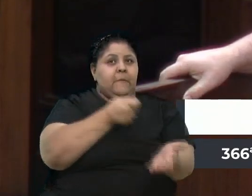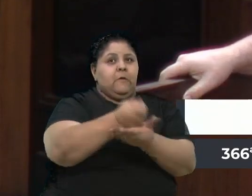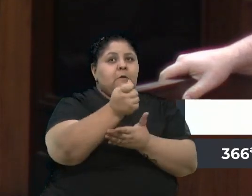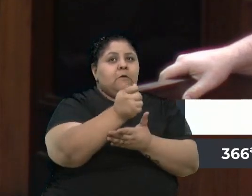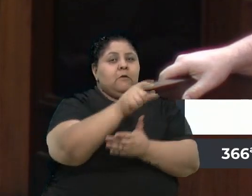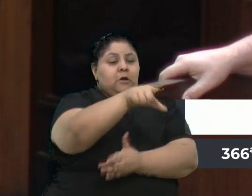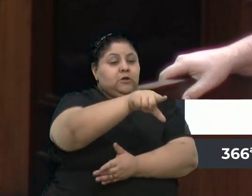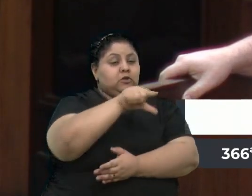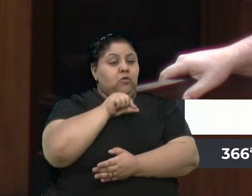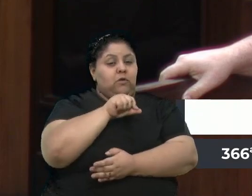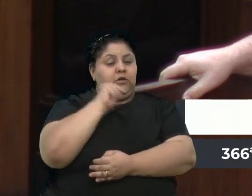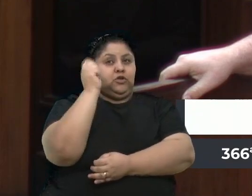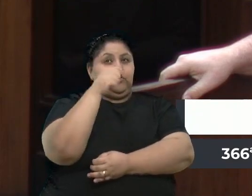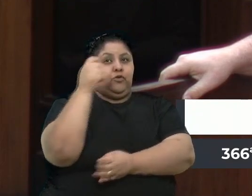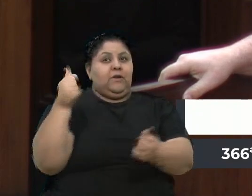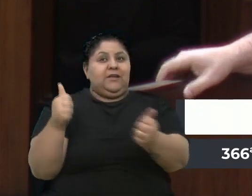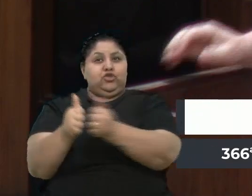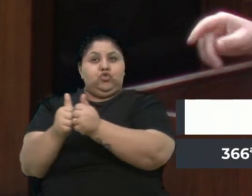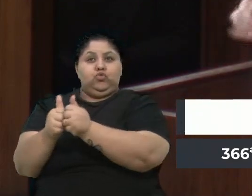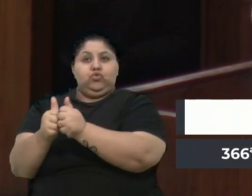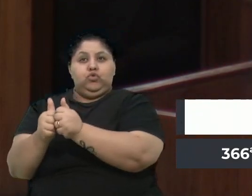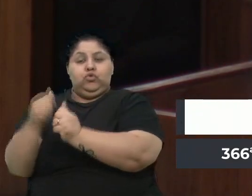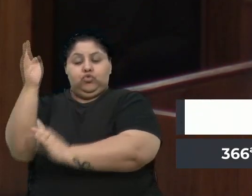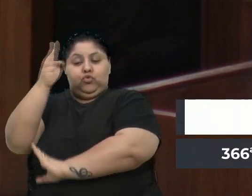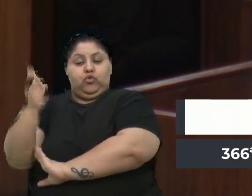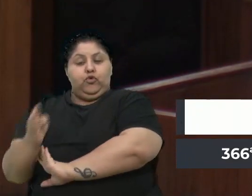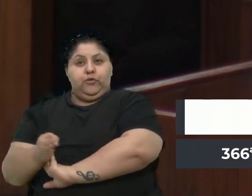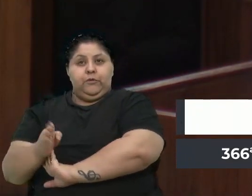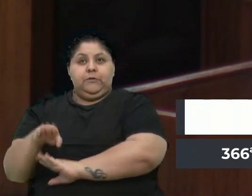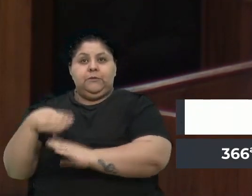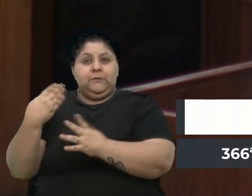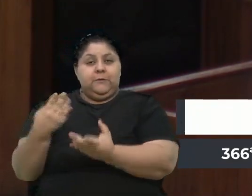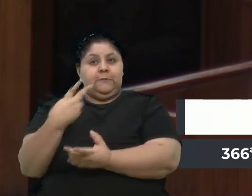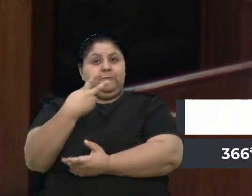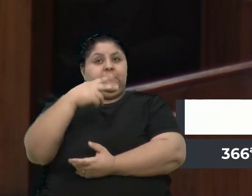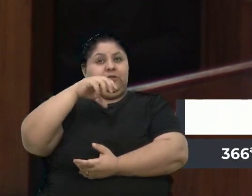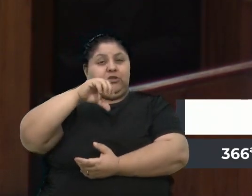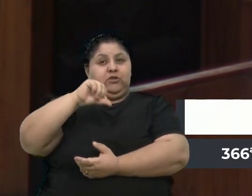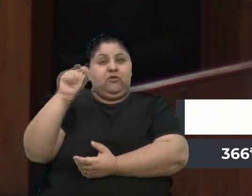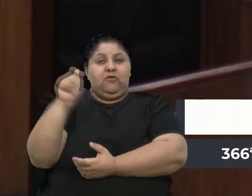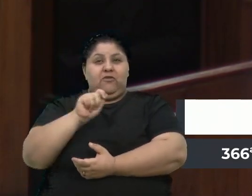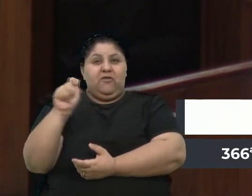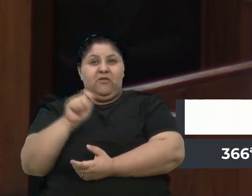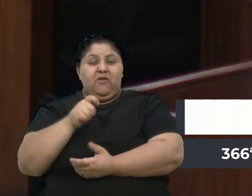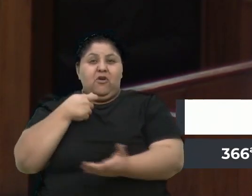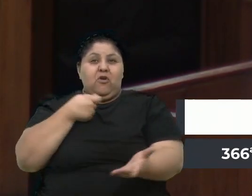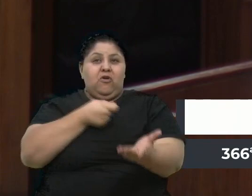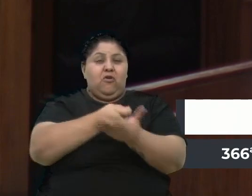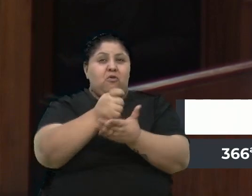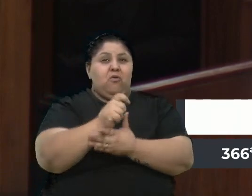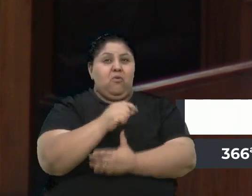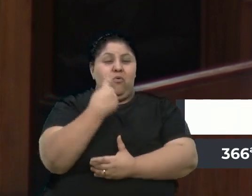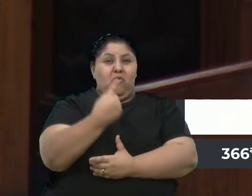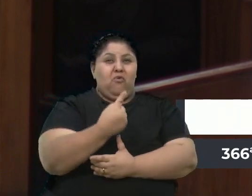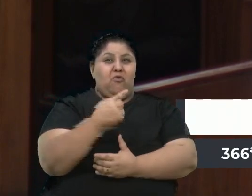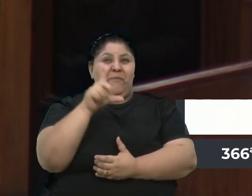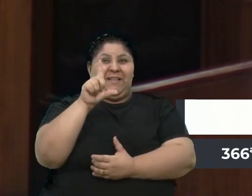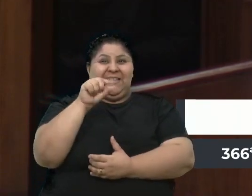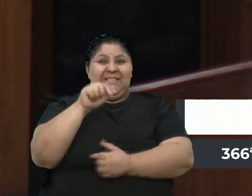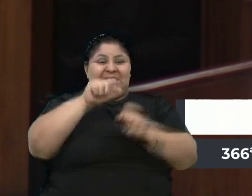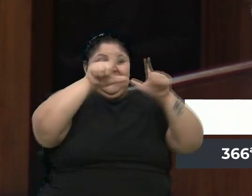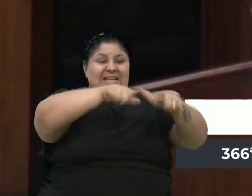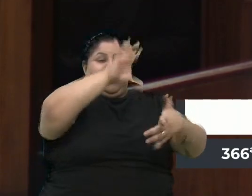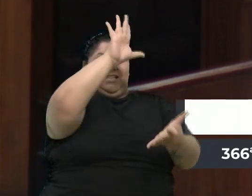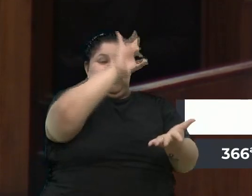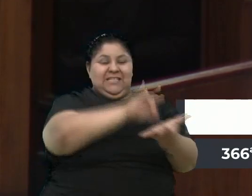junto do Brasil. Então, dia 29 de agosto, Porto Alegre é confirmada como uma das 10 cidades sedes para o projeto de Copa